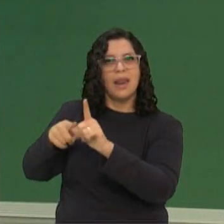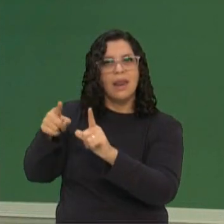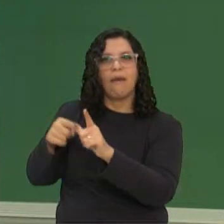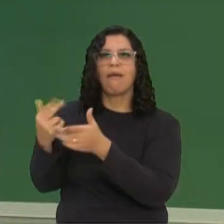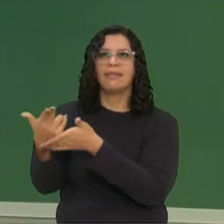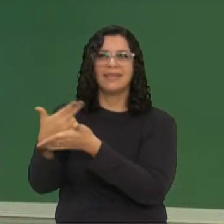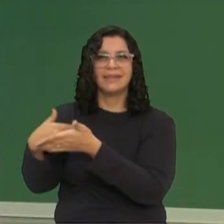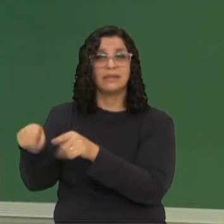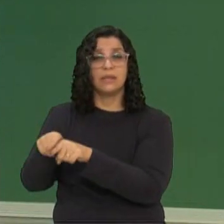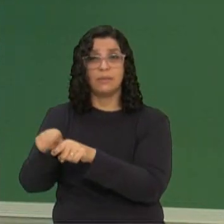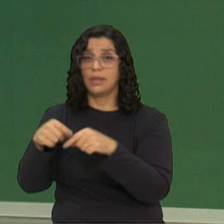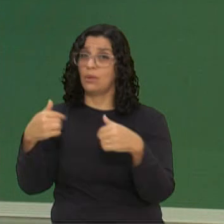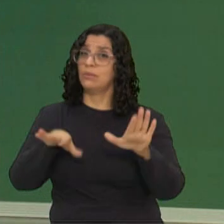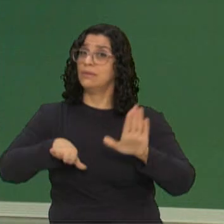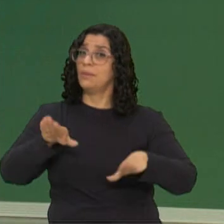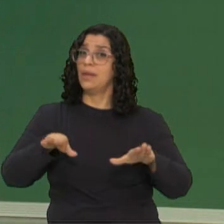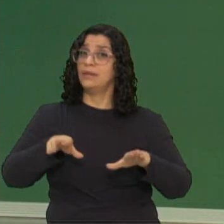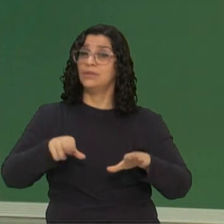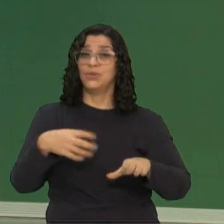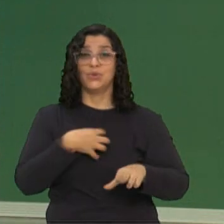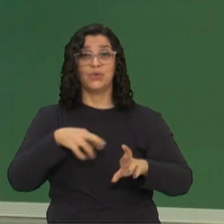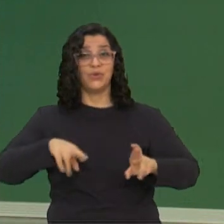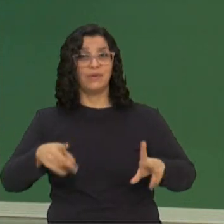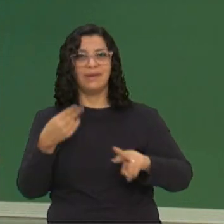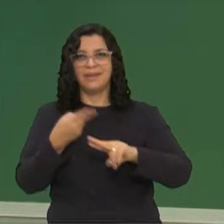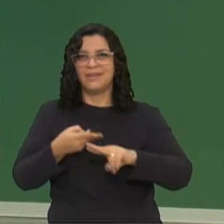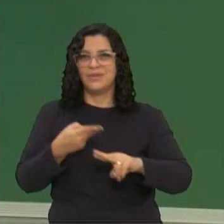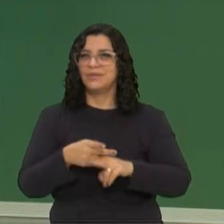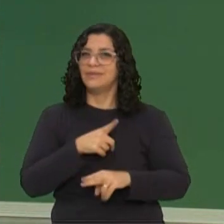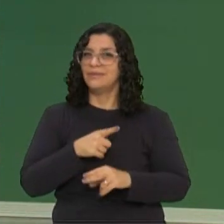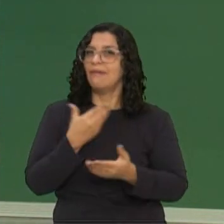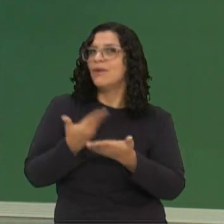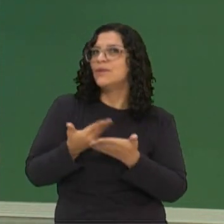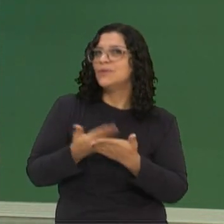necessidade. Então, muito legal esse estudo aqui, né,